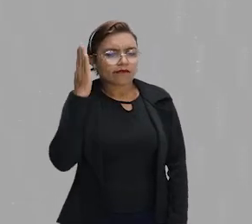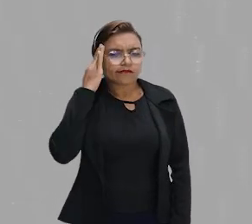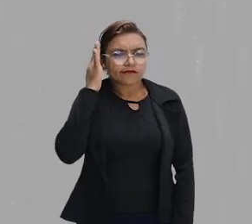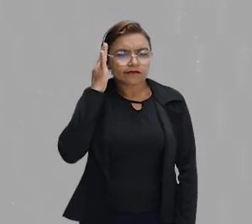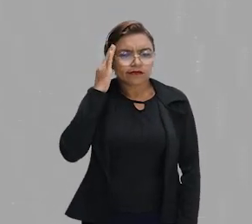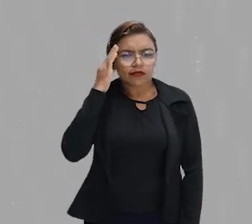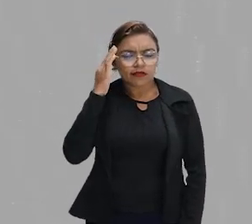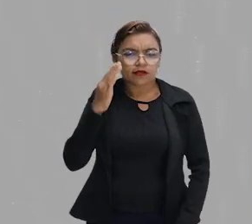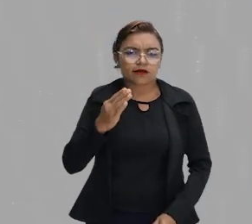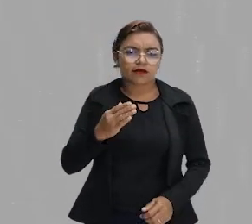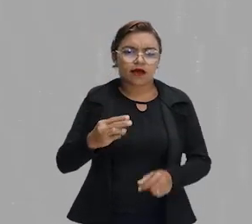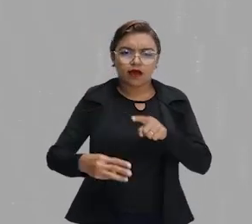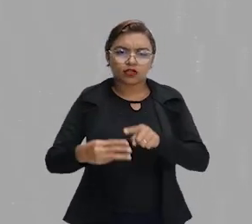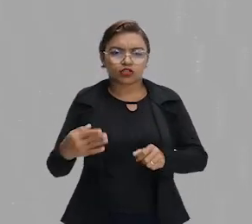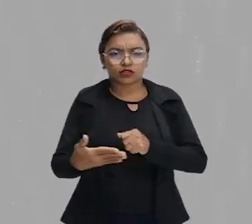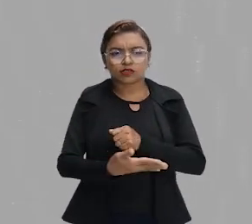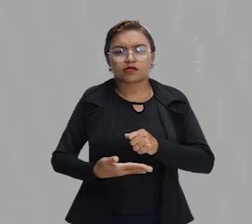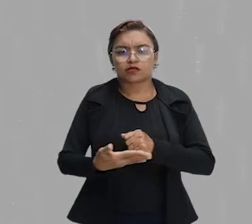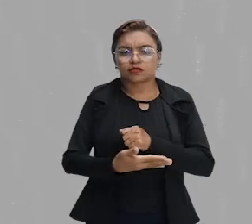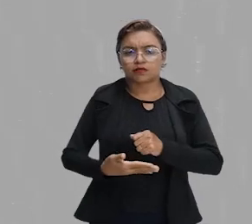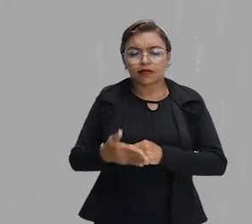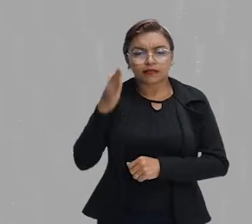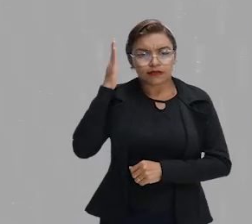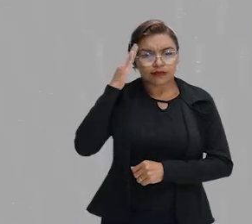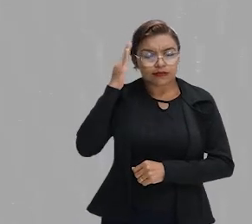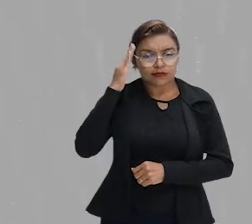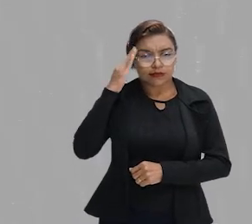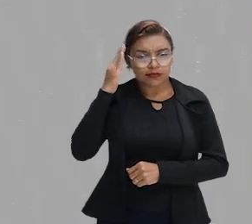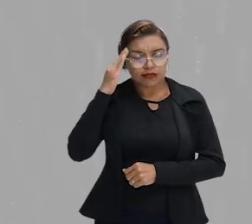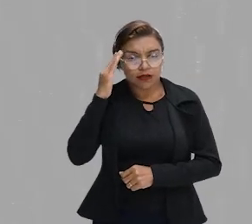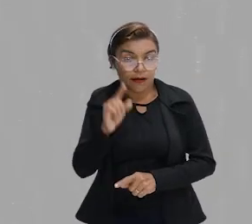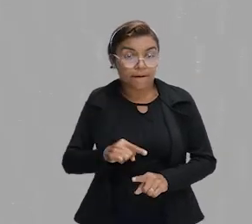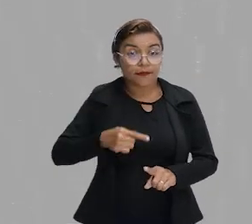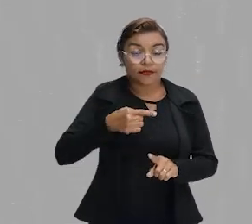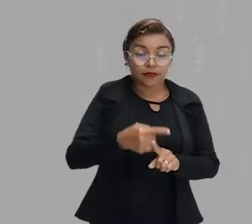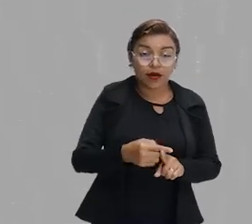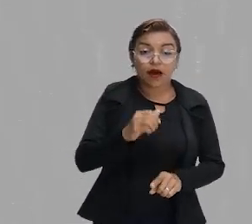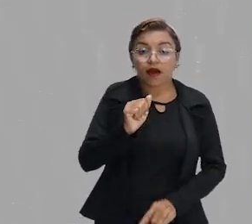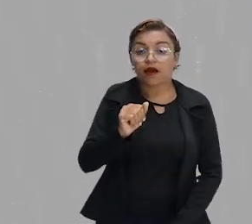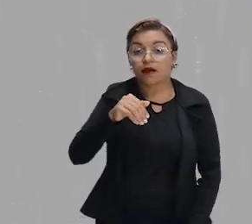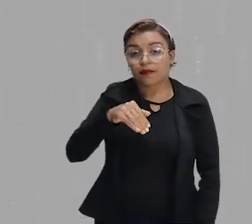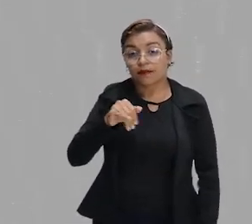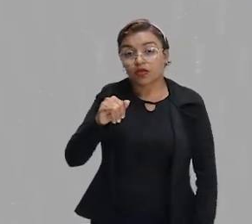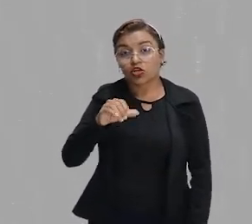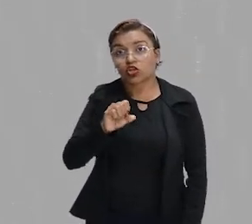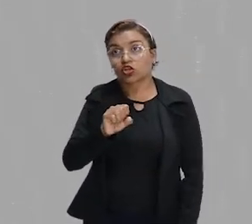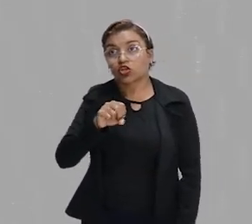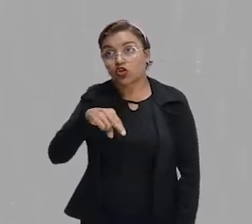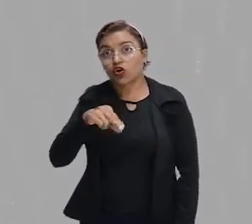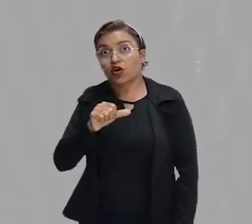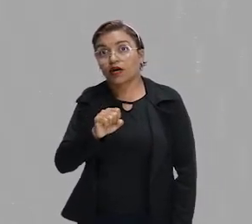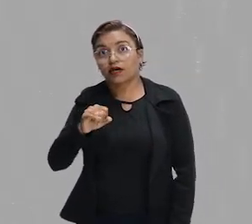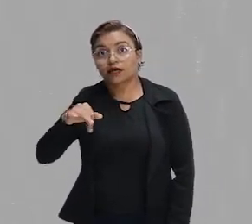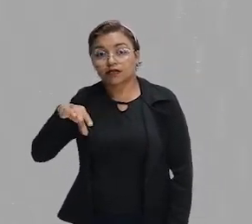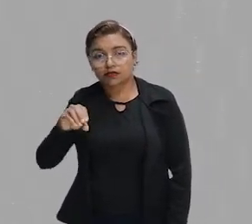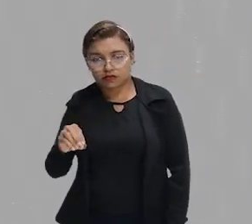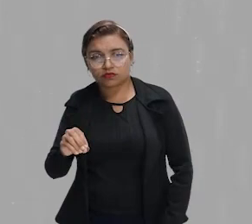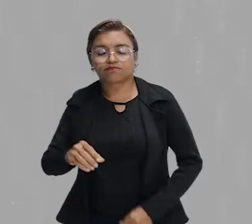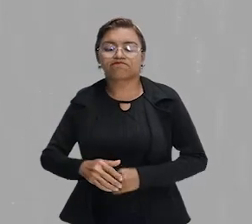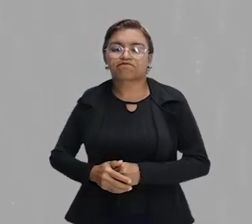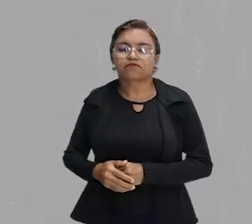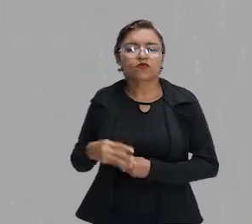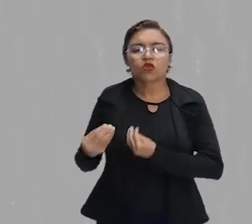bases nitrogenadas, ele vai entender que deve ser adicionado o aminoácido prolina. Vamos entender aqui como é que